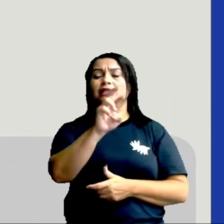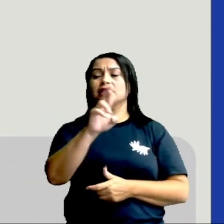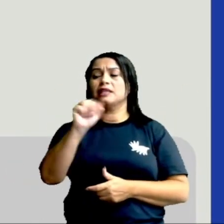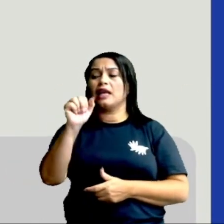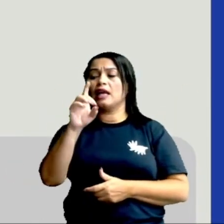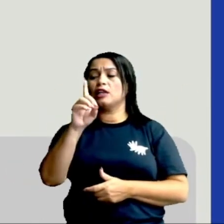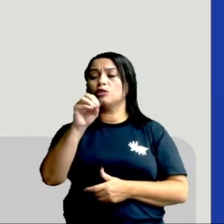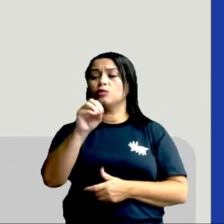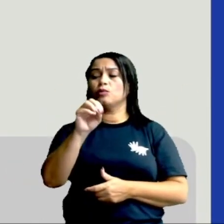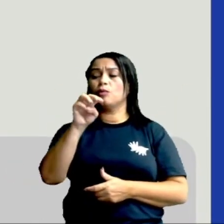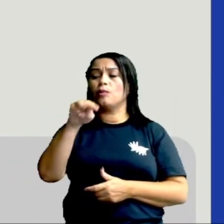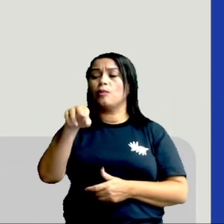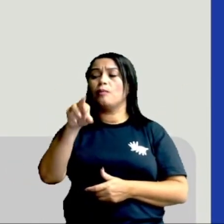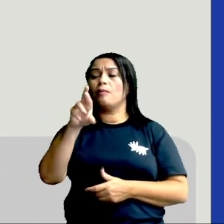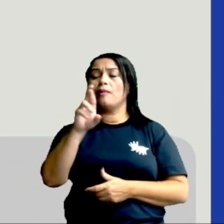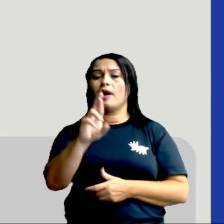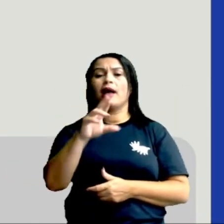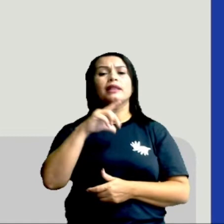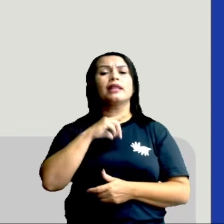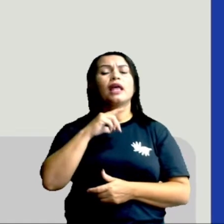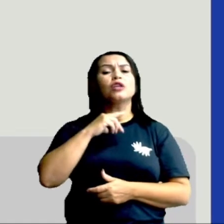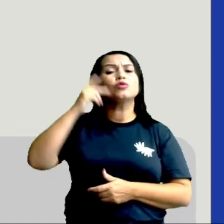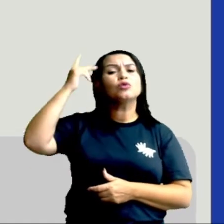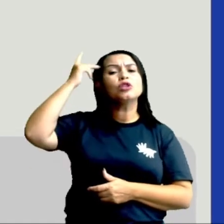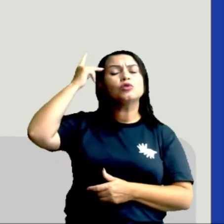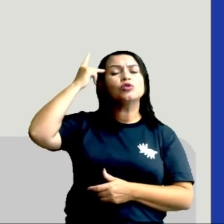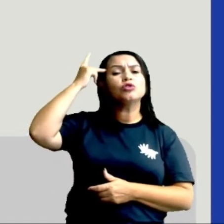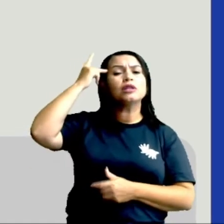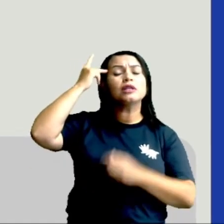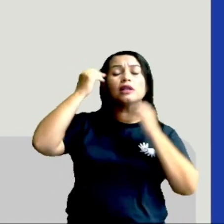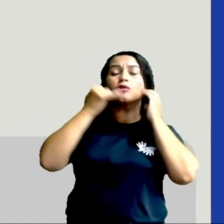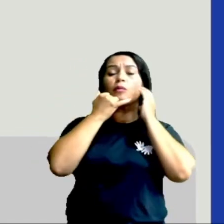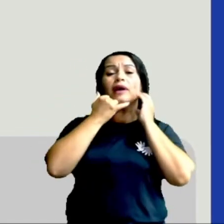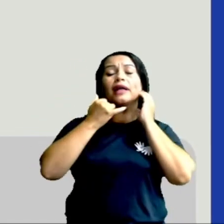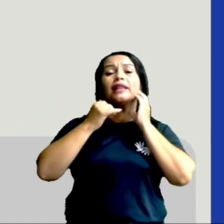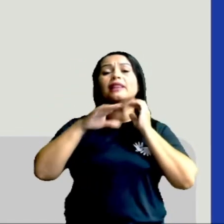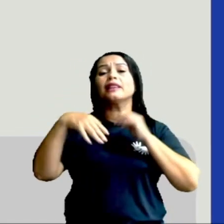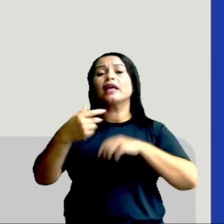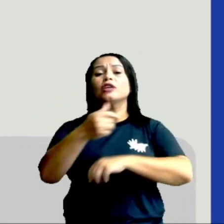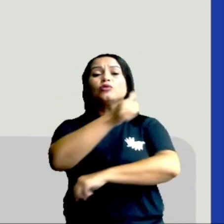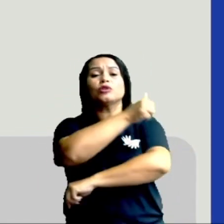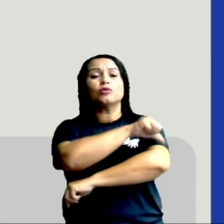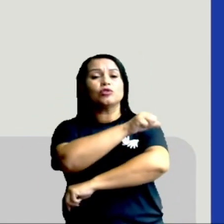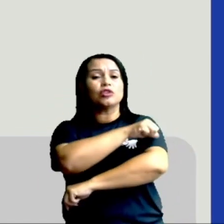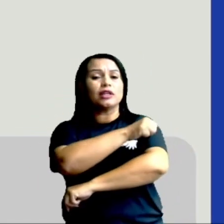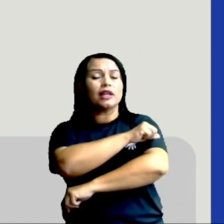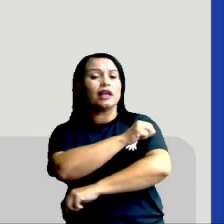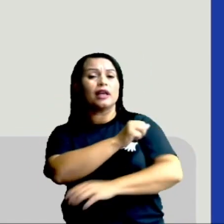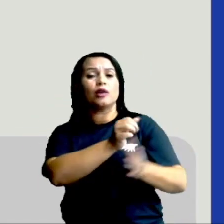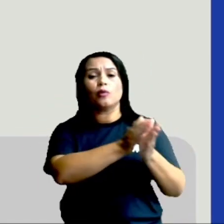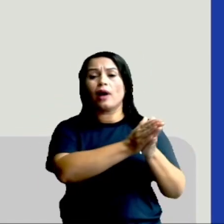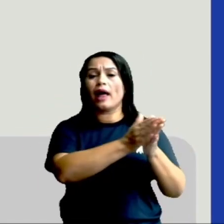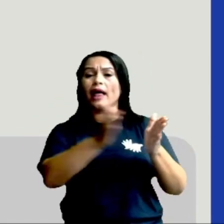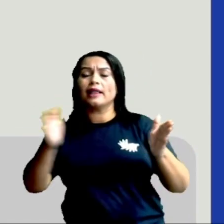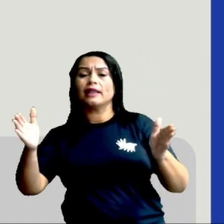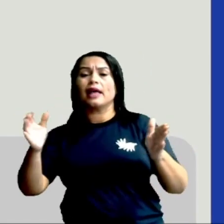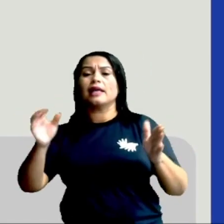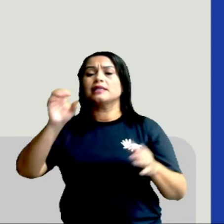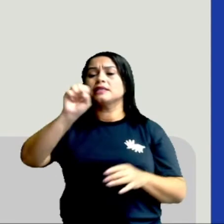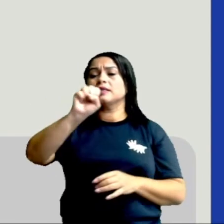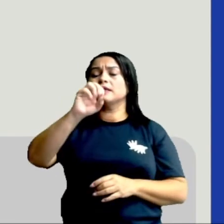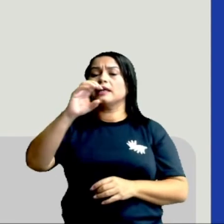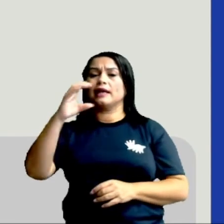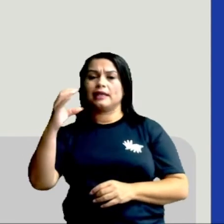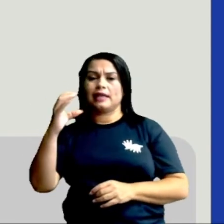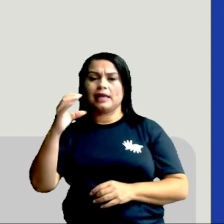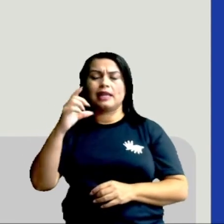localizada desde o Rio de Janeiro até o sul do litoral de Santa Catarina. Essa serra é um divisor de